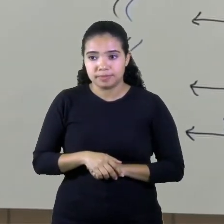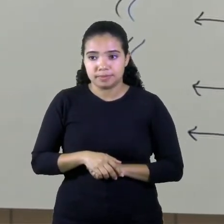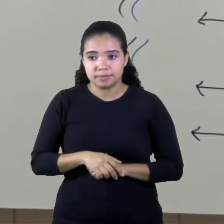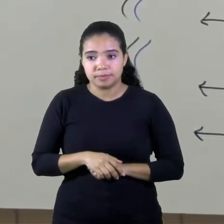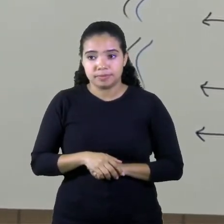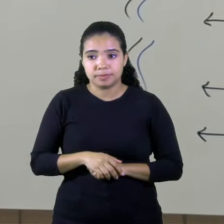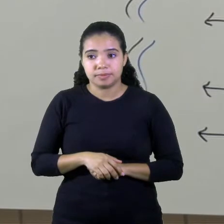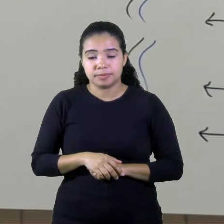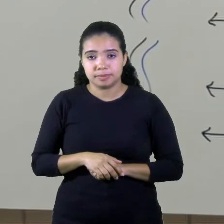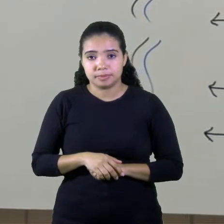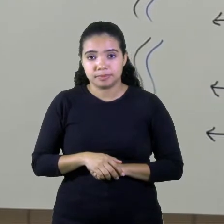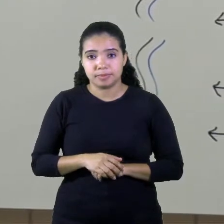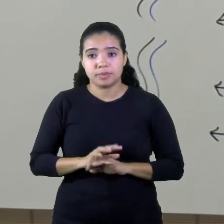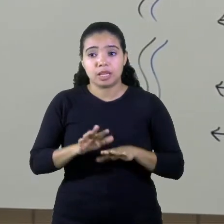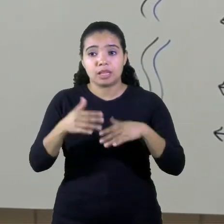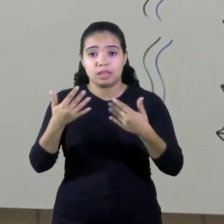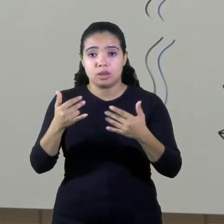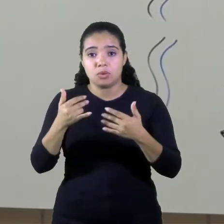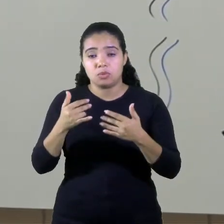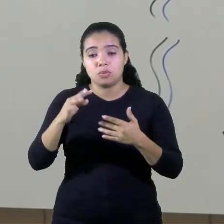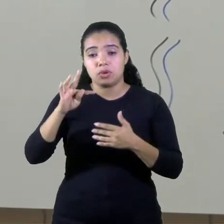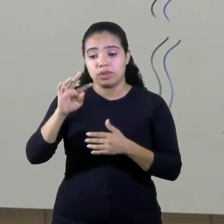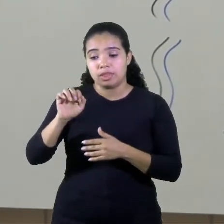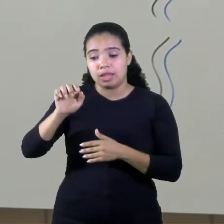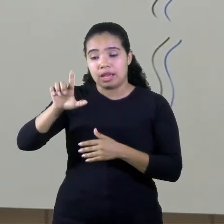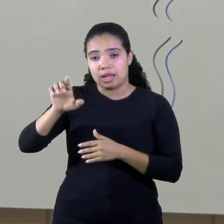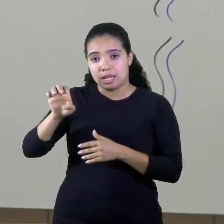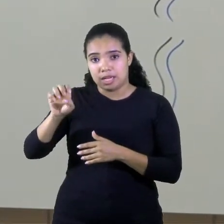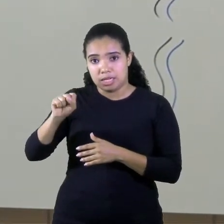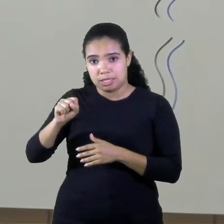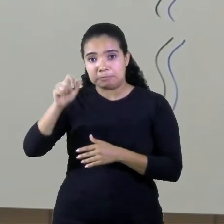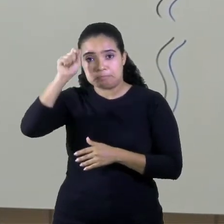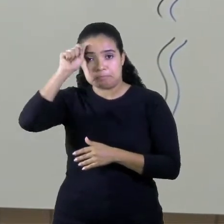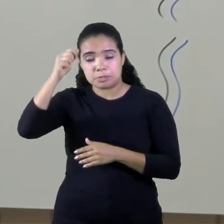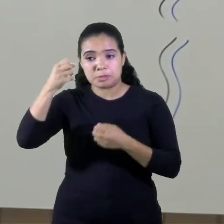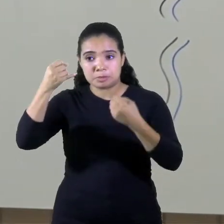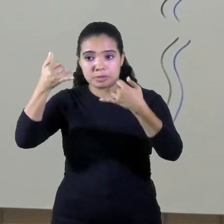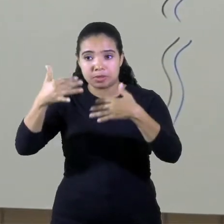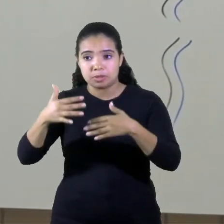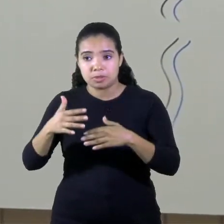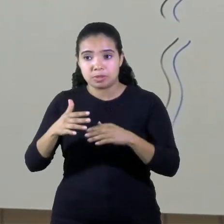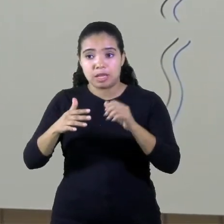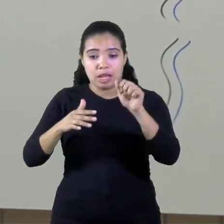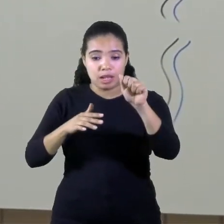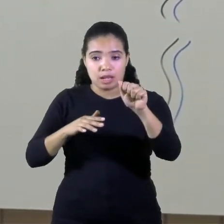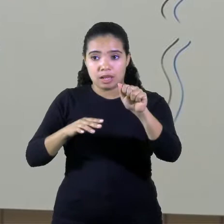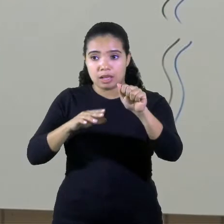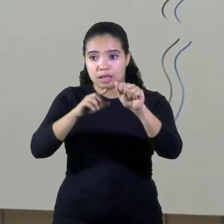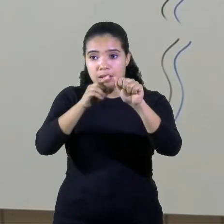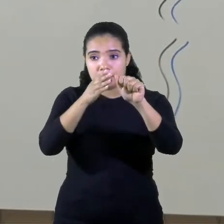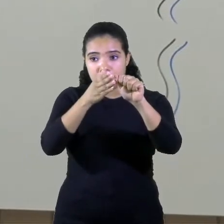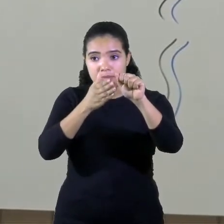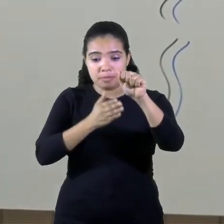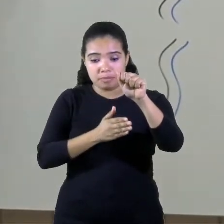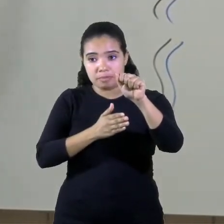o enunciado de Tales garante o seguinte. Se eu pegar esse segmento de reta de A até B,